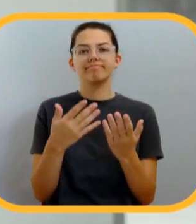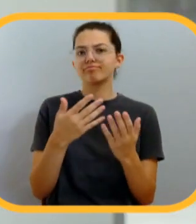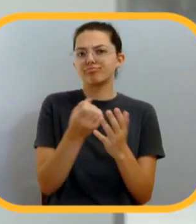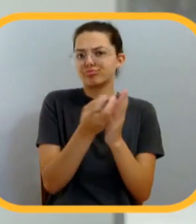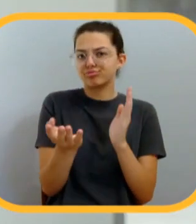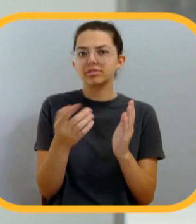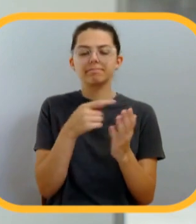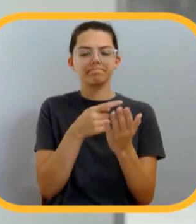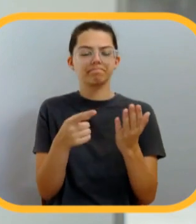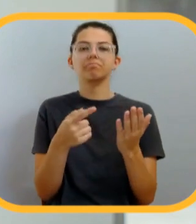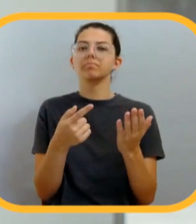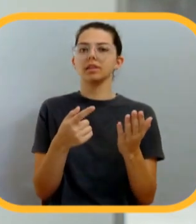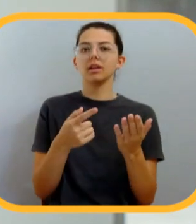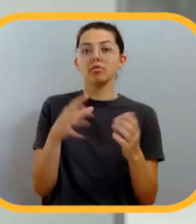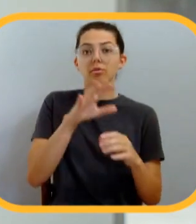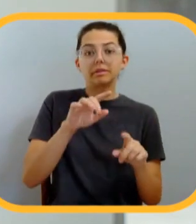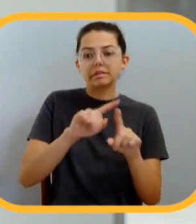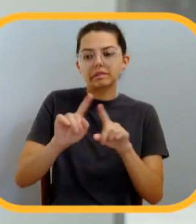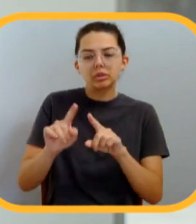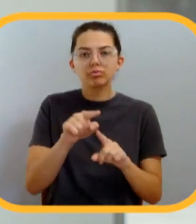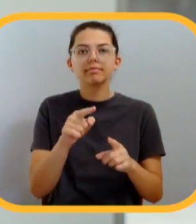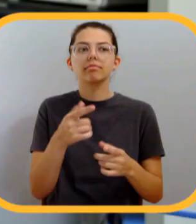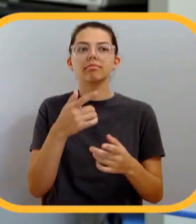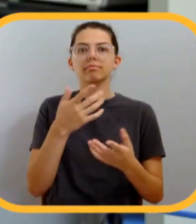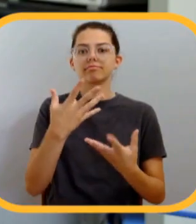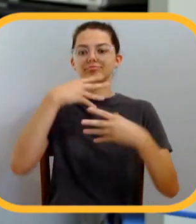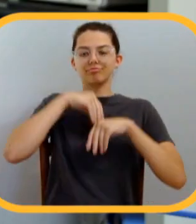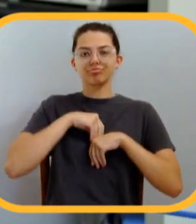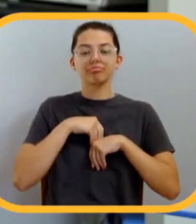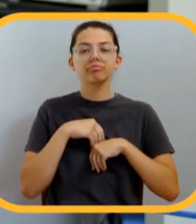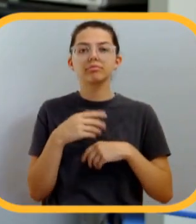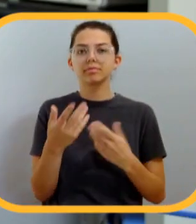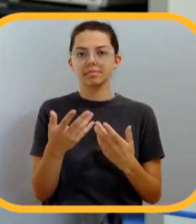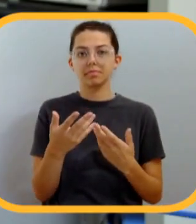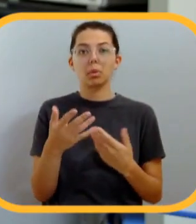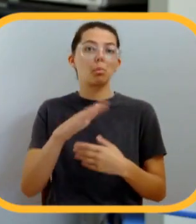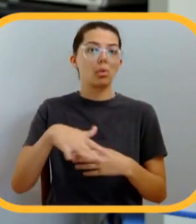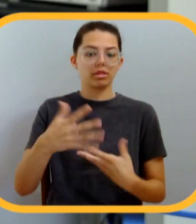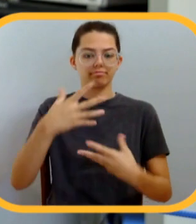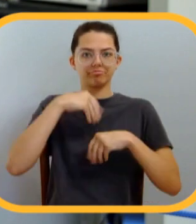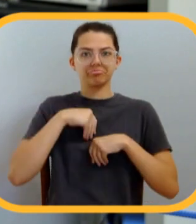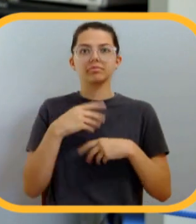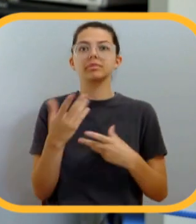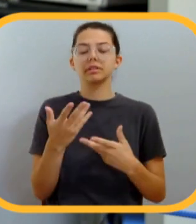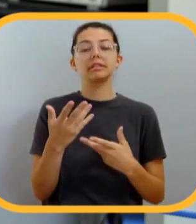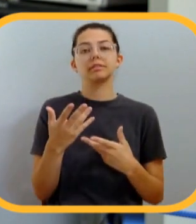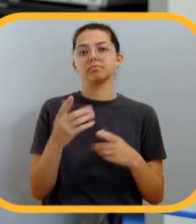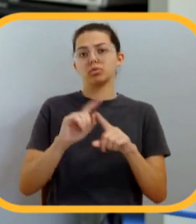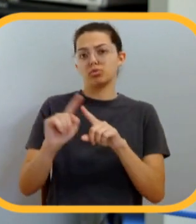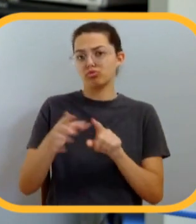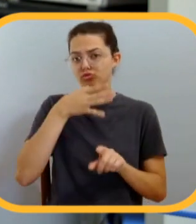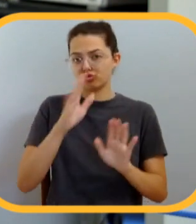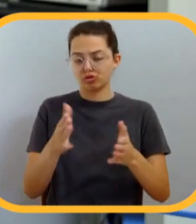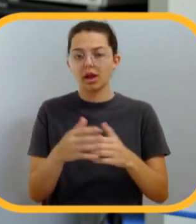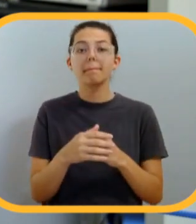e, portanto, essas ferramentas, elas são adquiridas, lá está, em todos aqueles espaços que